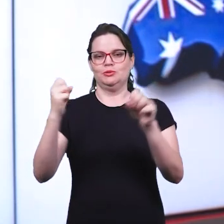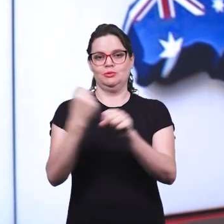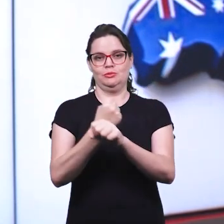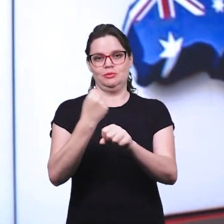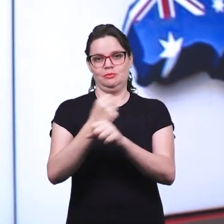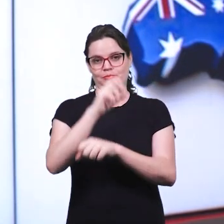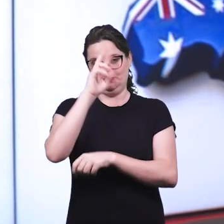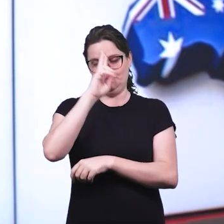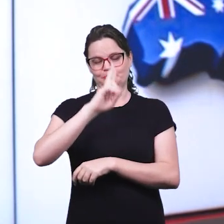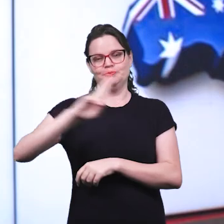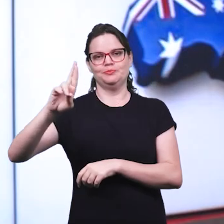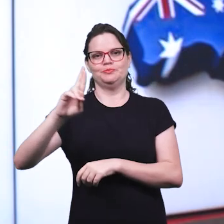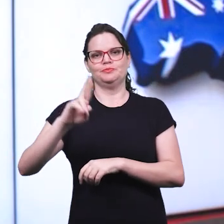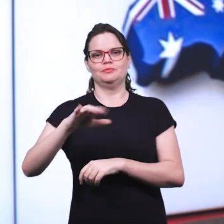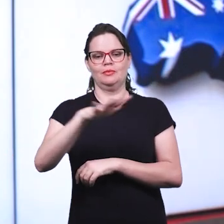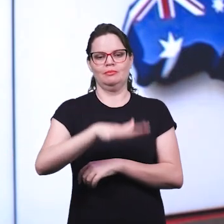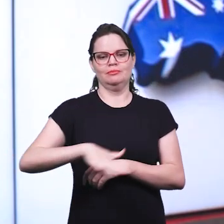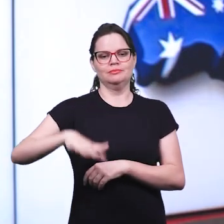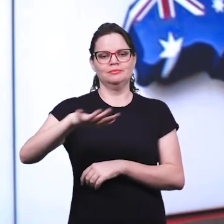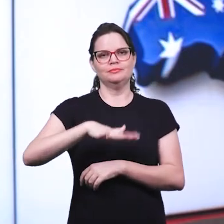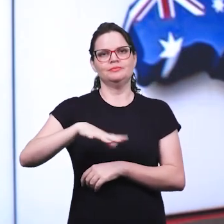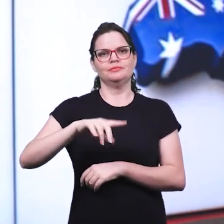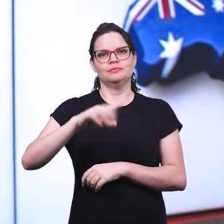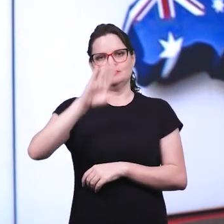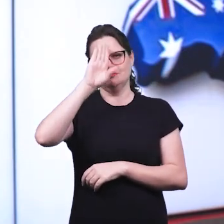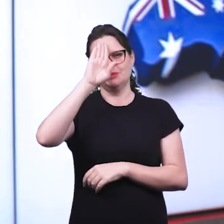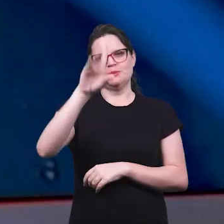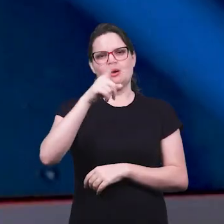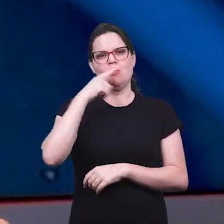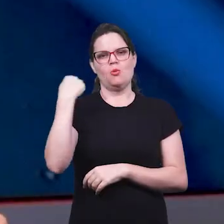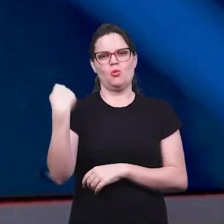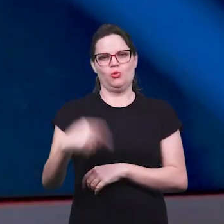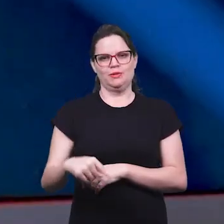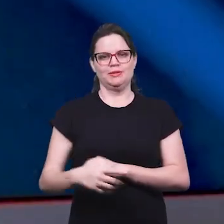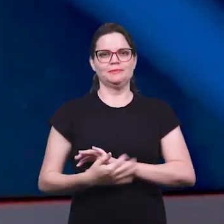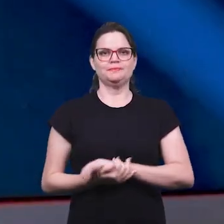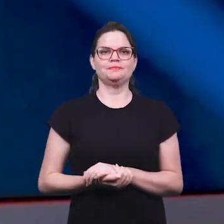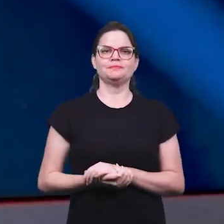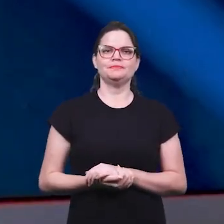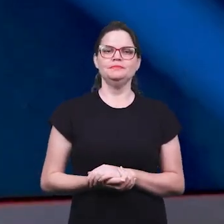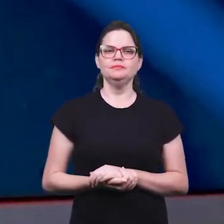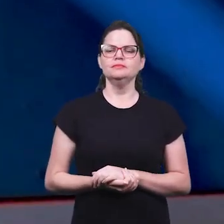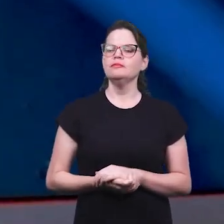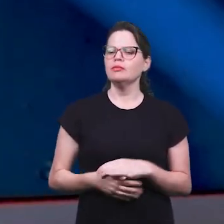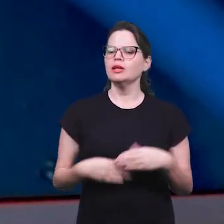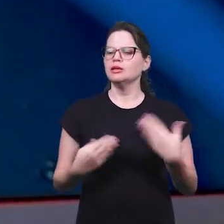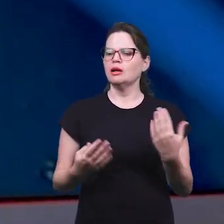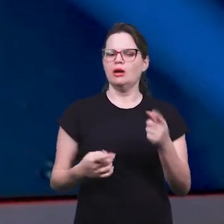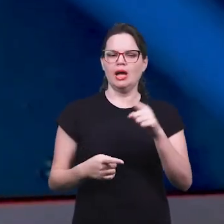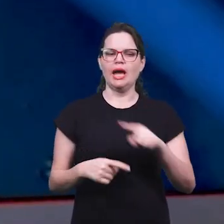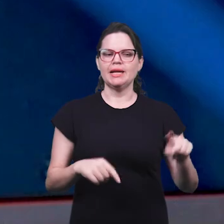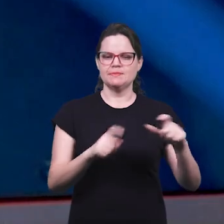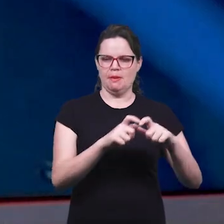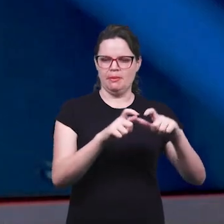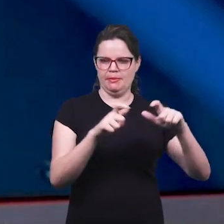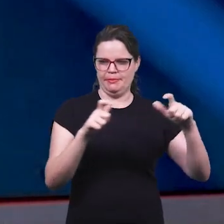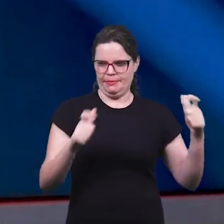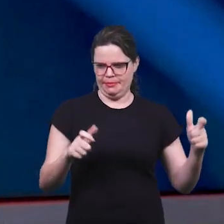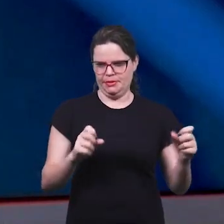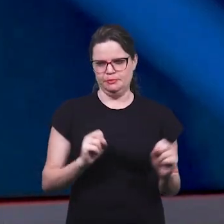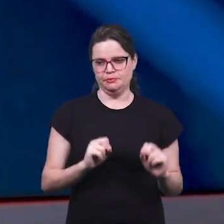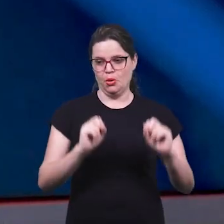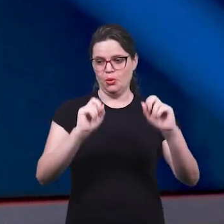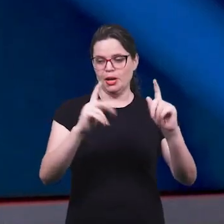nessa região de língua russa especialmente. E com essa abrangência, como é a nossa relação com